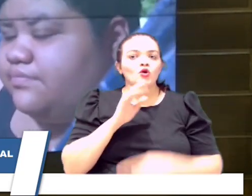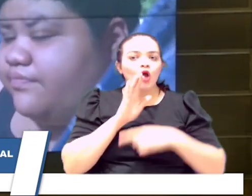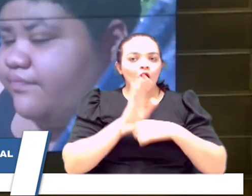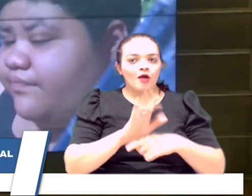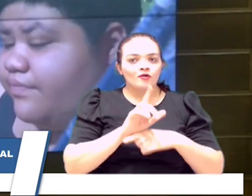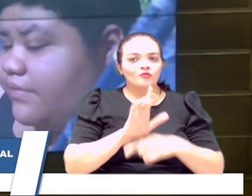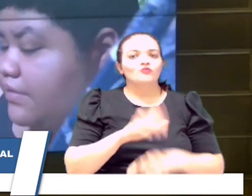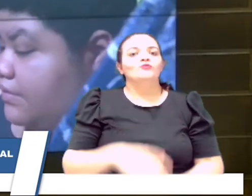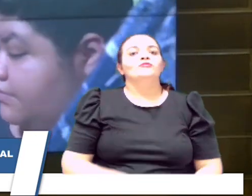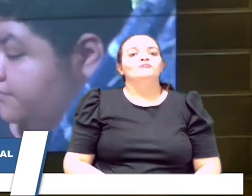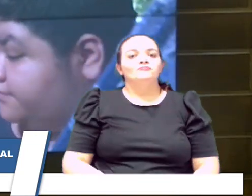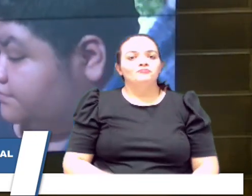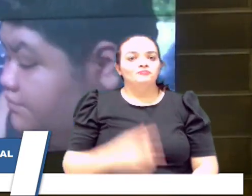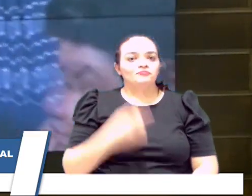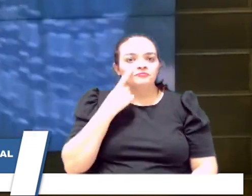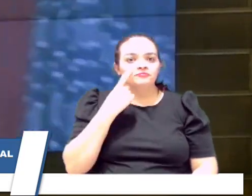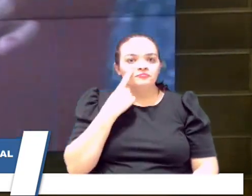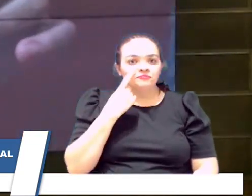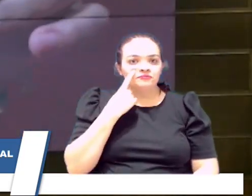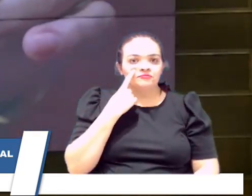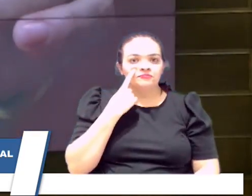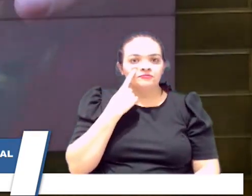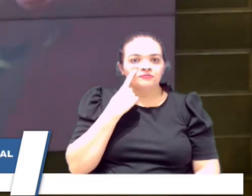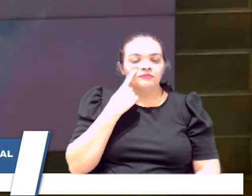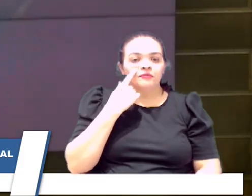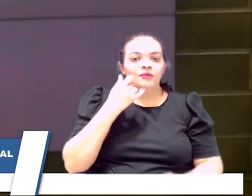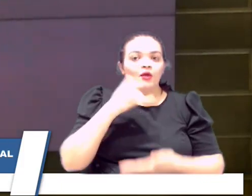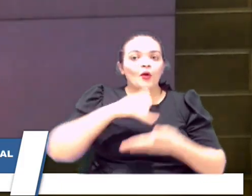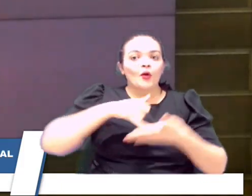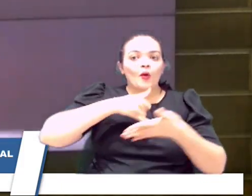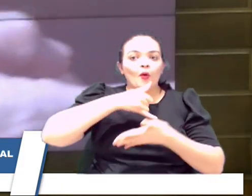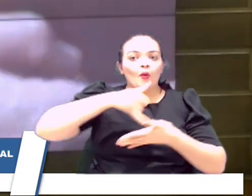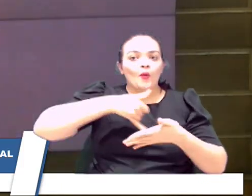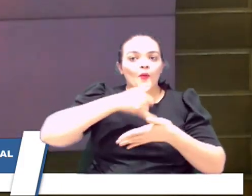Olha. Tá aqui ele, ó. Óleo de cannabis.